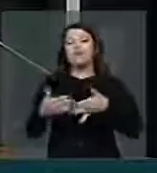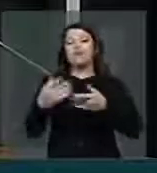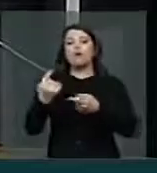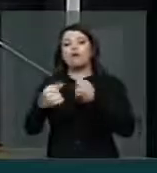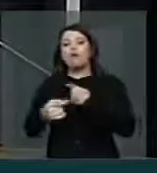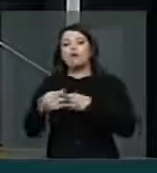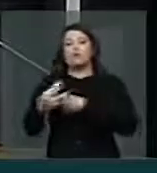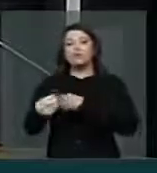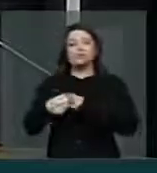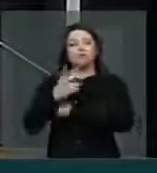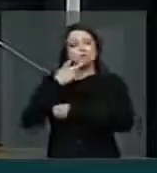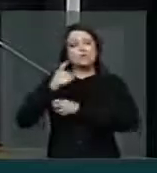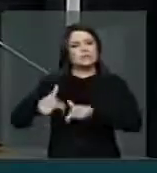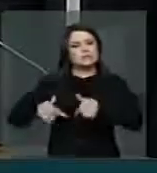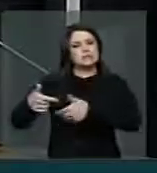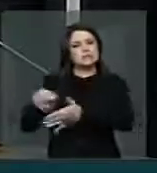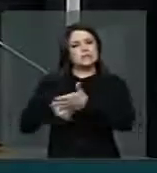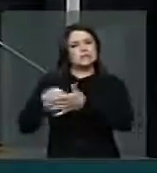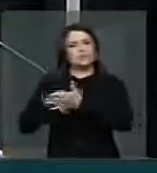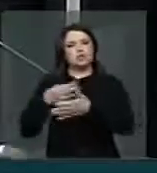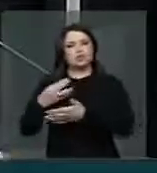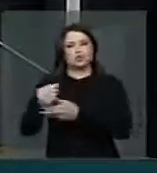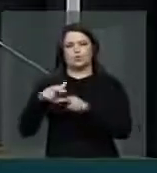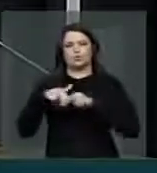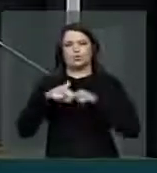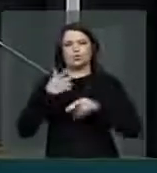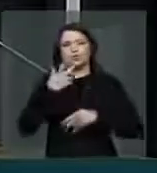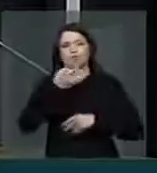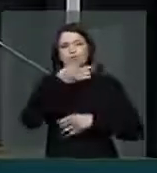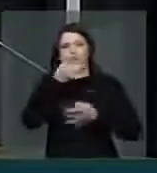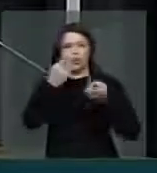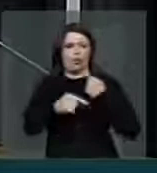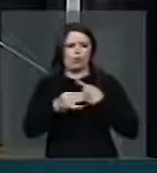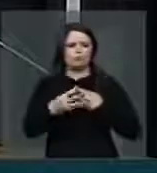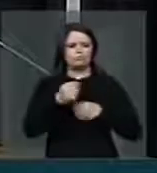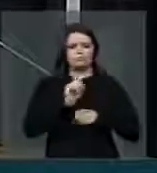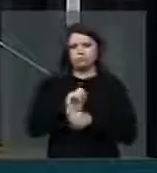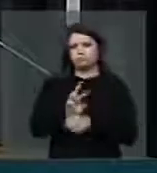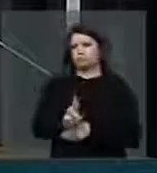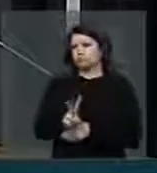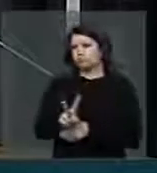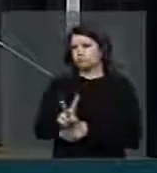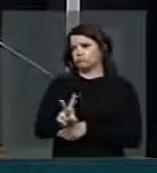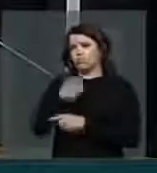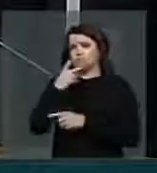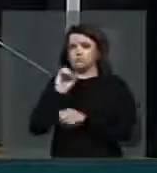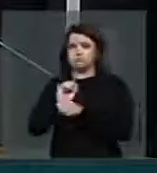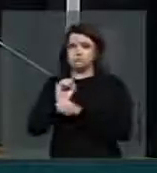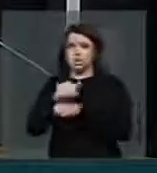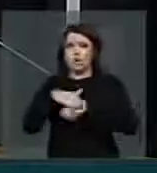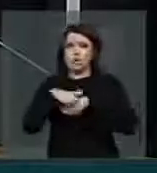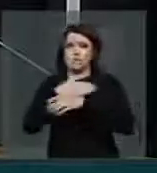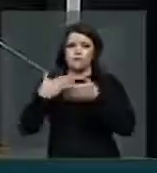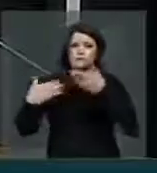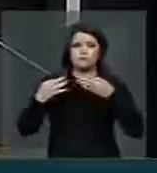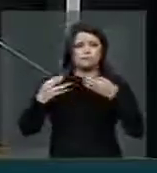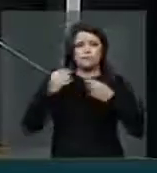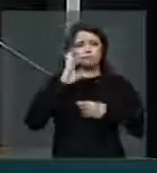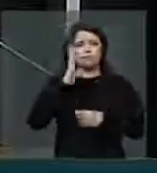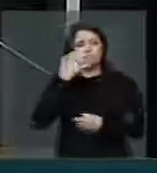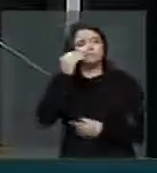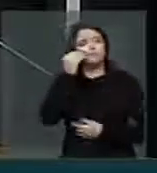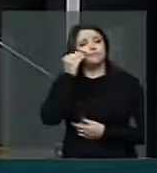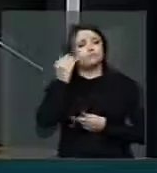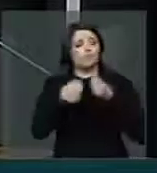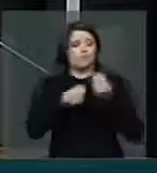contrapartida, apesar de muita luta nossa, e por isso, então, meu parecer é contrário. Eu estou aguardando as conversas que estão sendo tentadas,